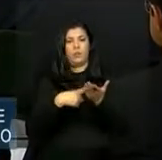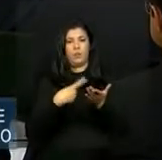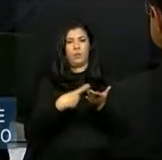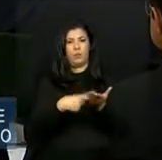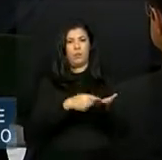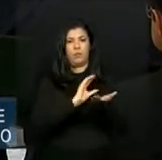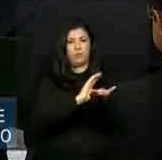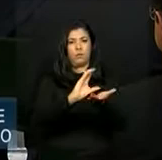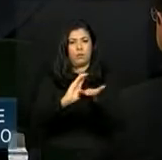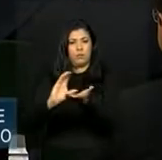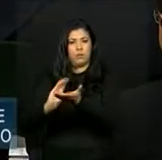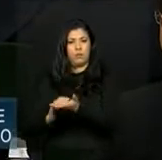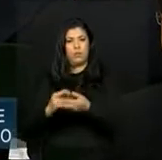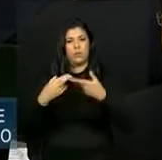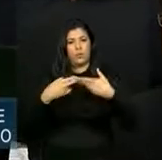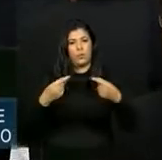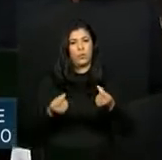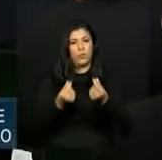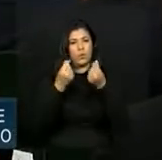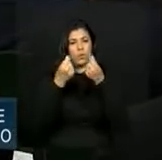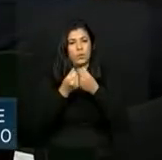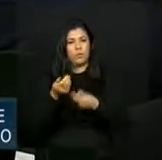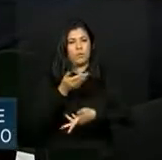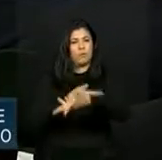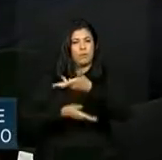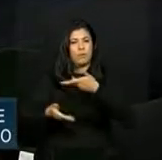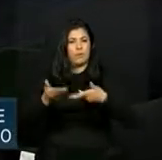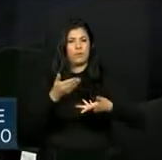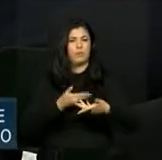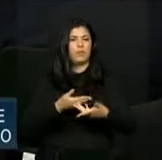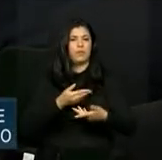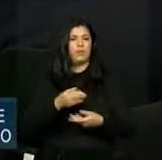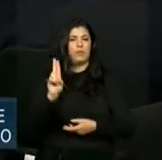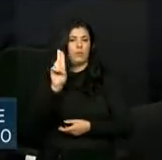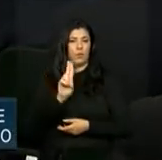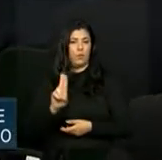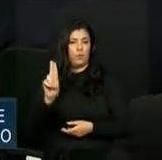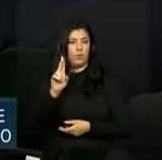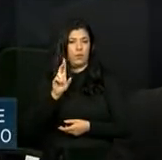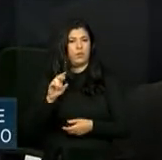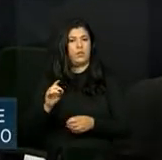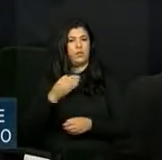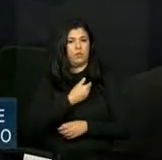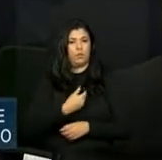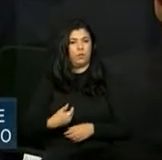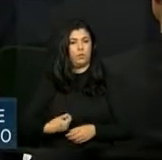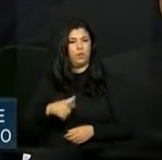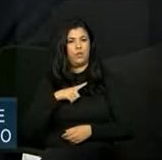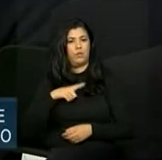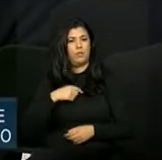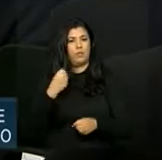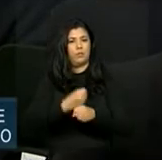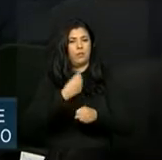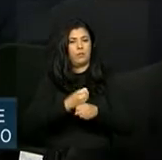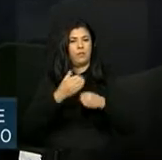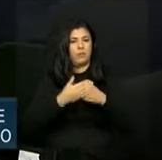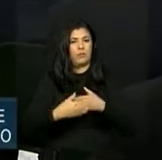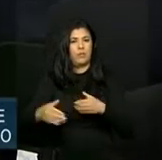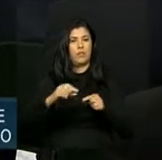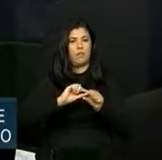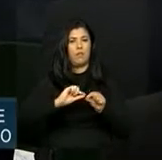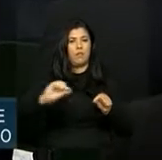orçamento Geral da União que tem por finalidade a transferência de recursos financeiros para a execução da extensão da linha